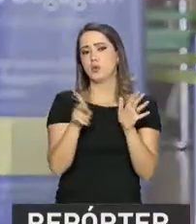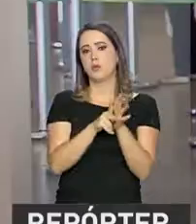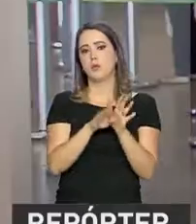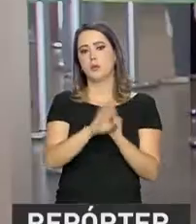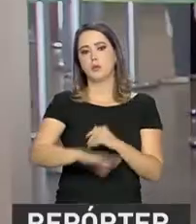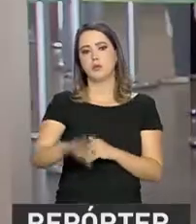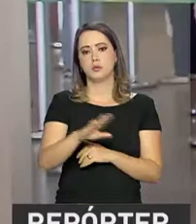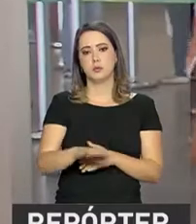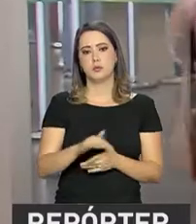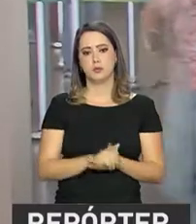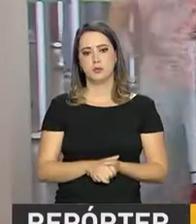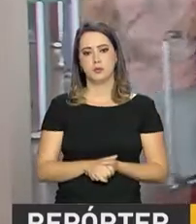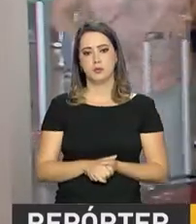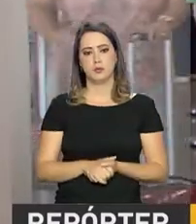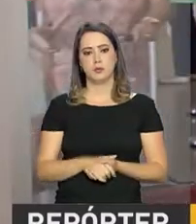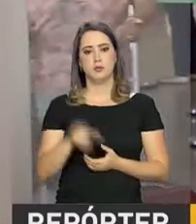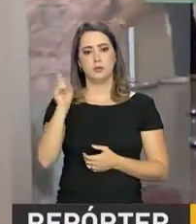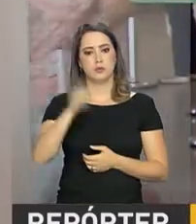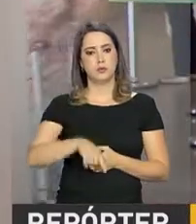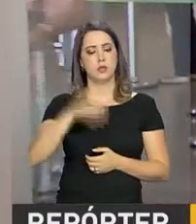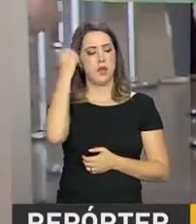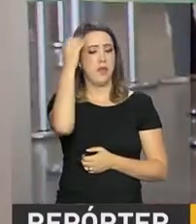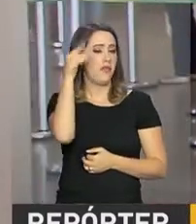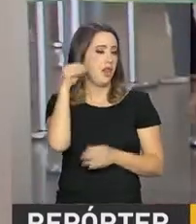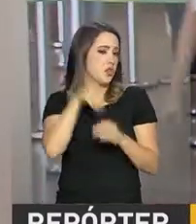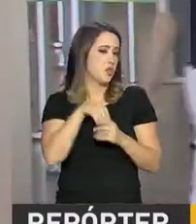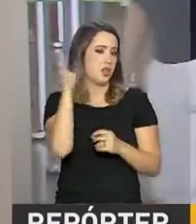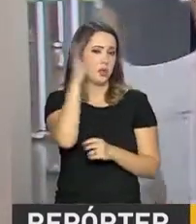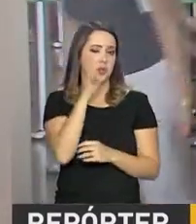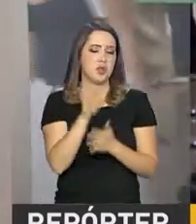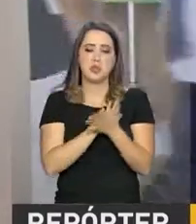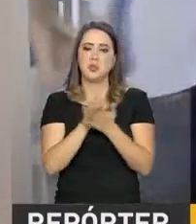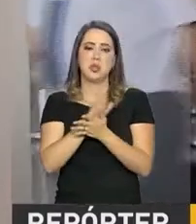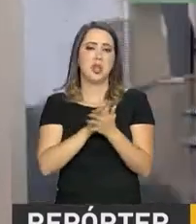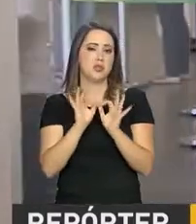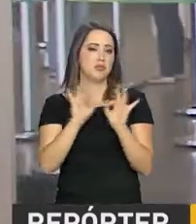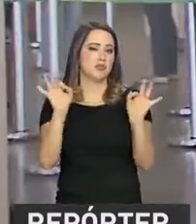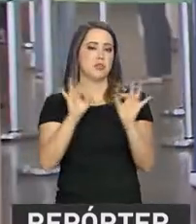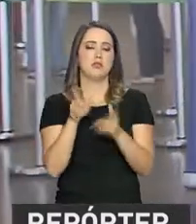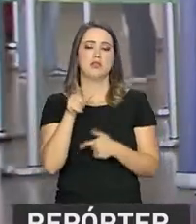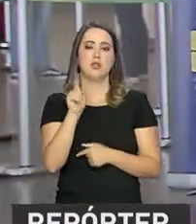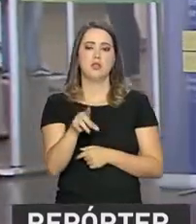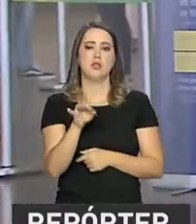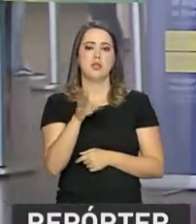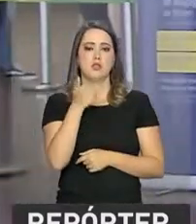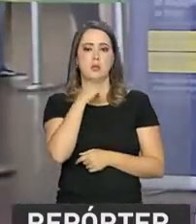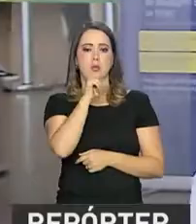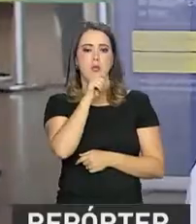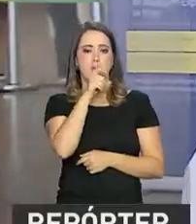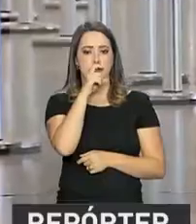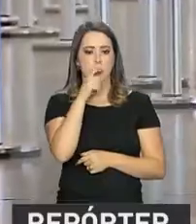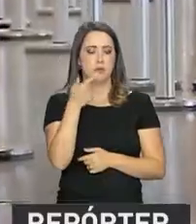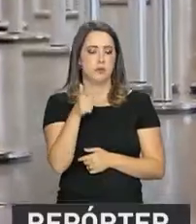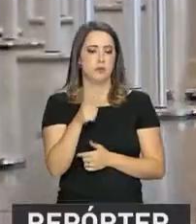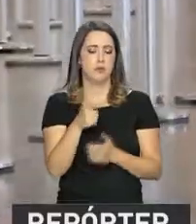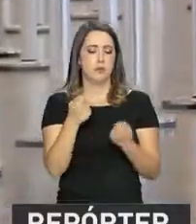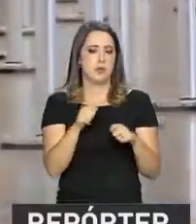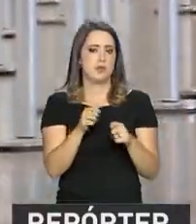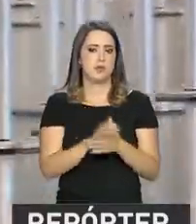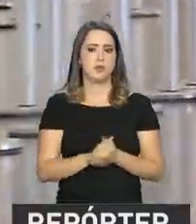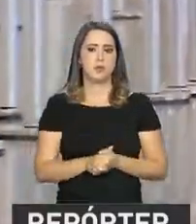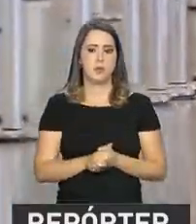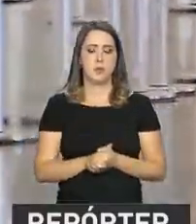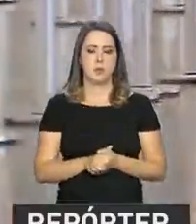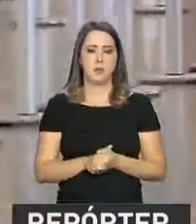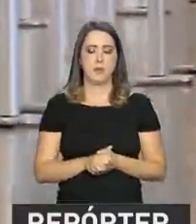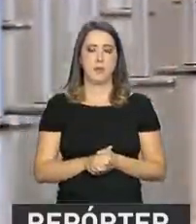das crianças. E como é viagem nacional, né, não precisa de nada assim, burocrático, né? Com autorização do pai, ele não vai, no caso. É importante